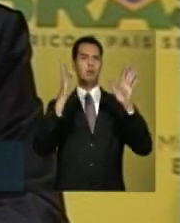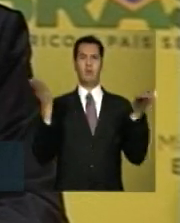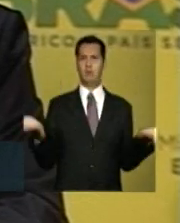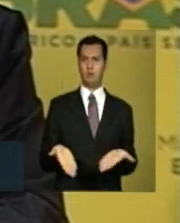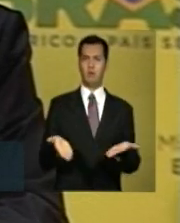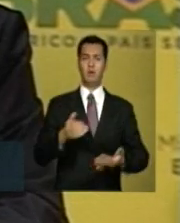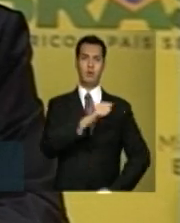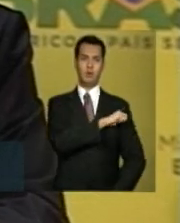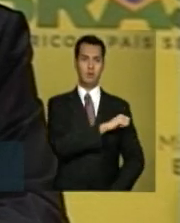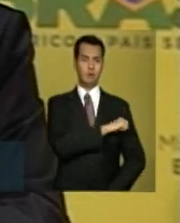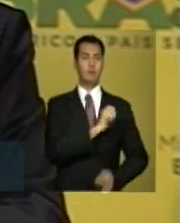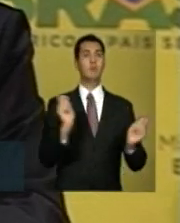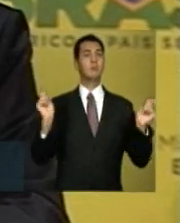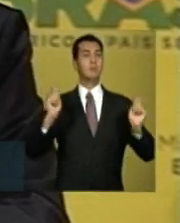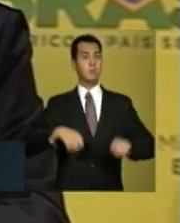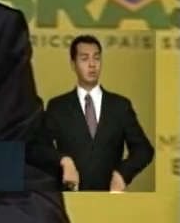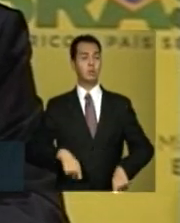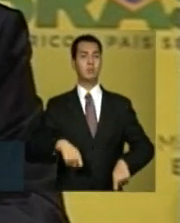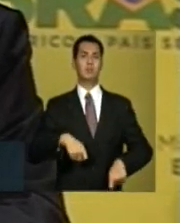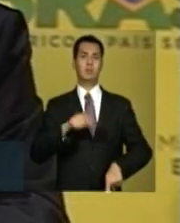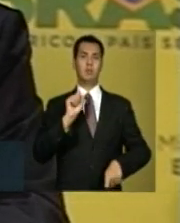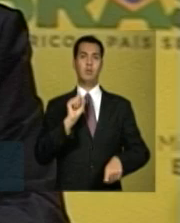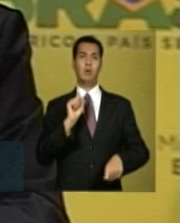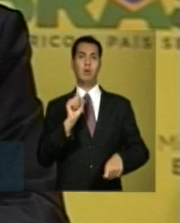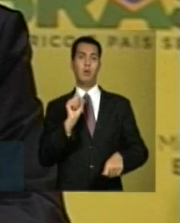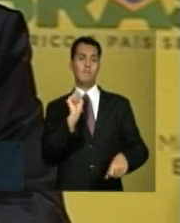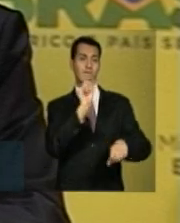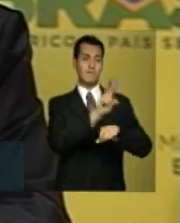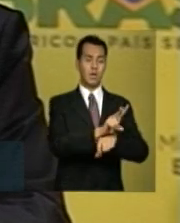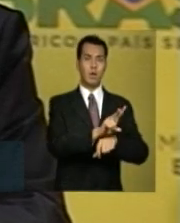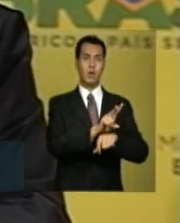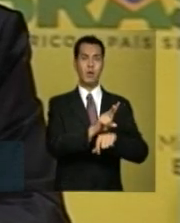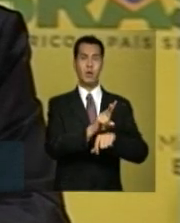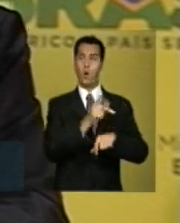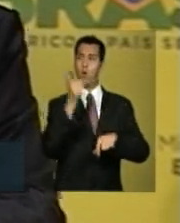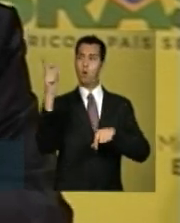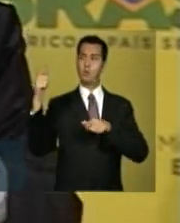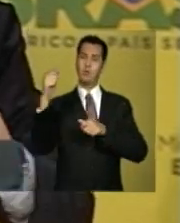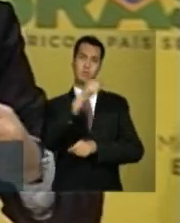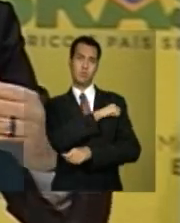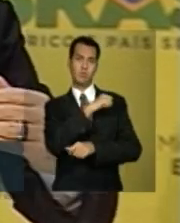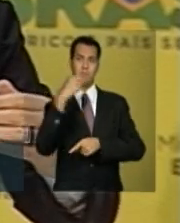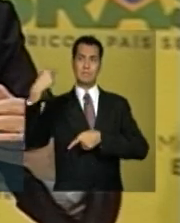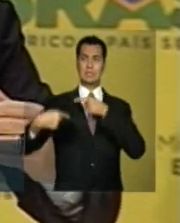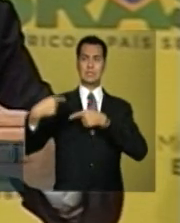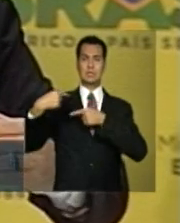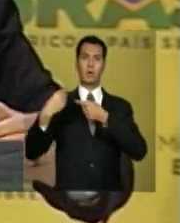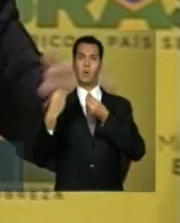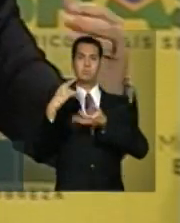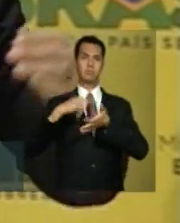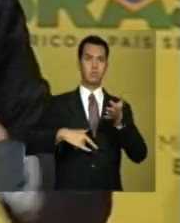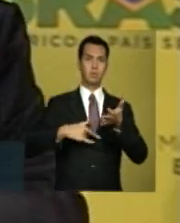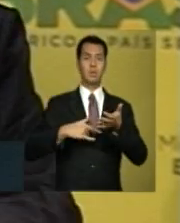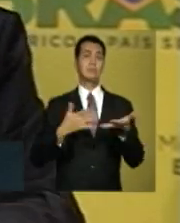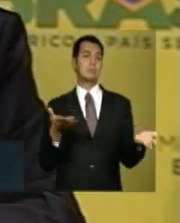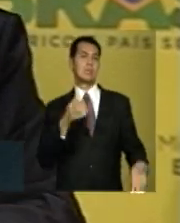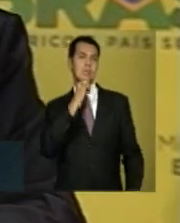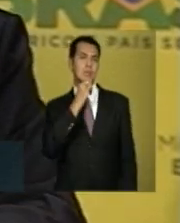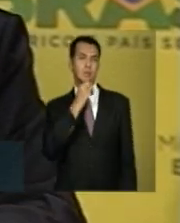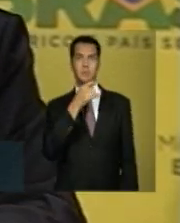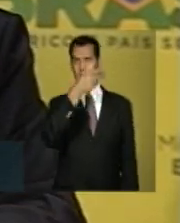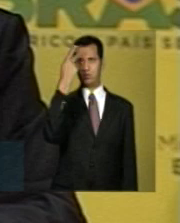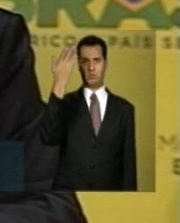as vagas nas mesmas condições porque antes quem tinha recurso podia por exemplo pegar o avião e fazer 10